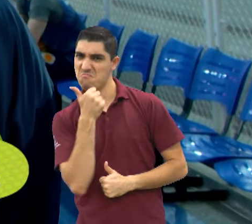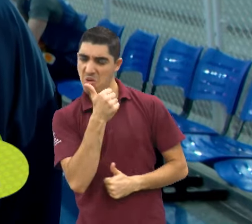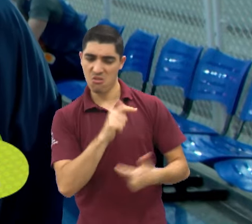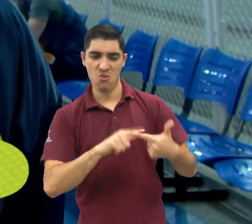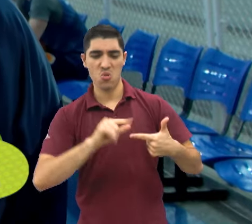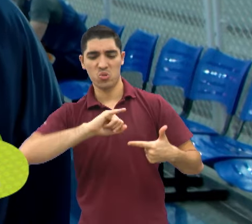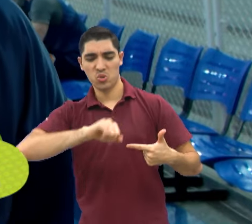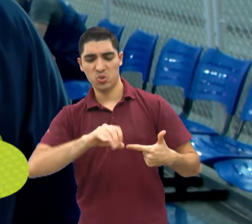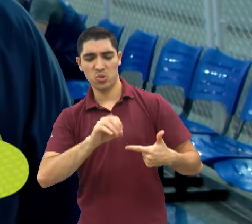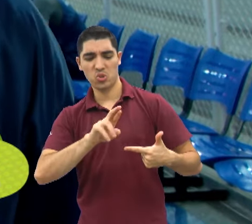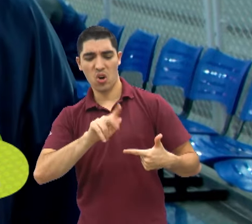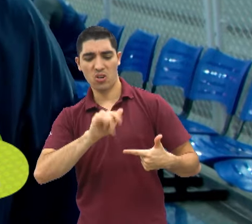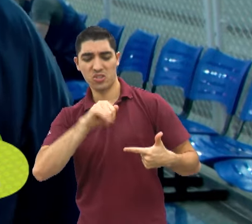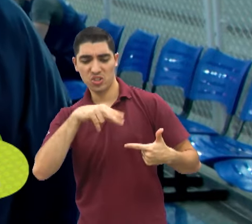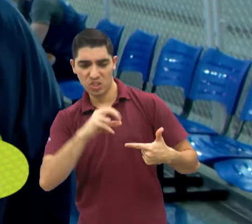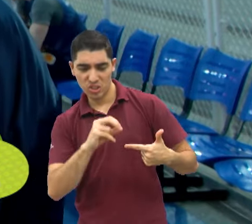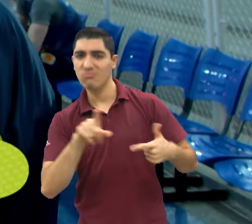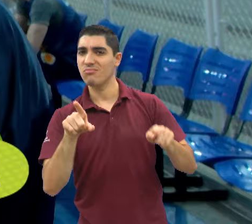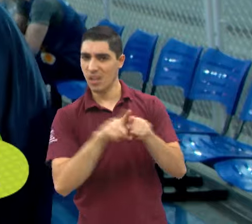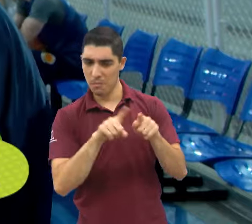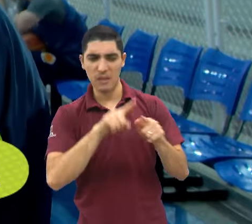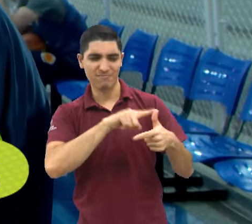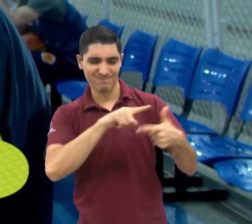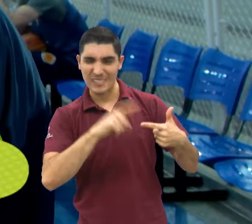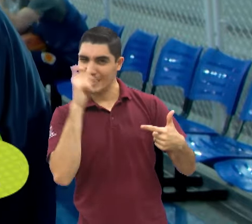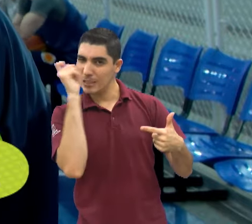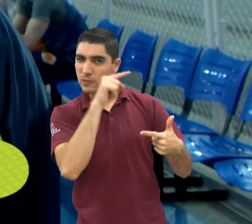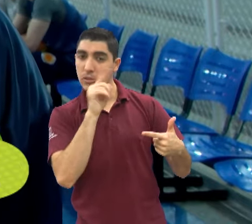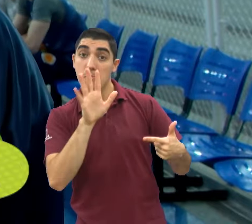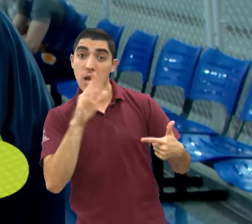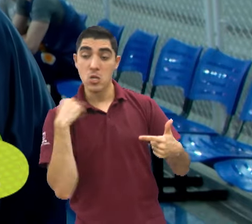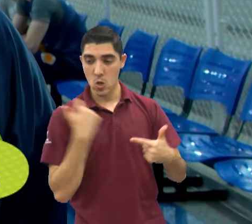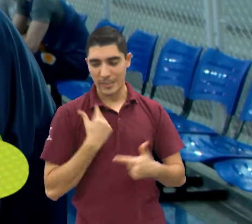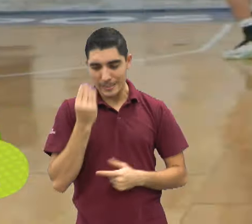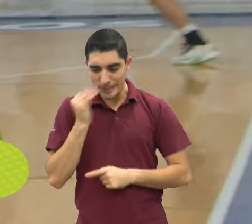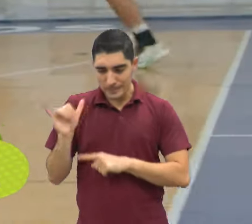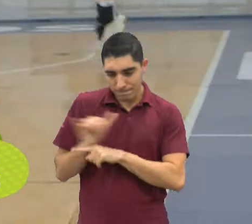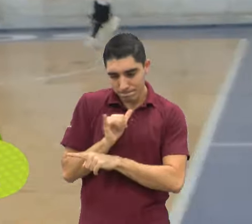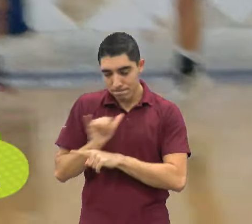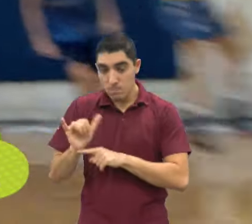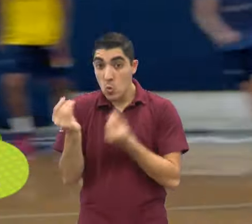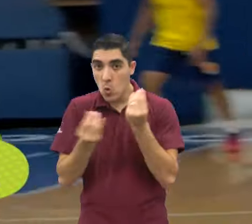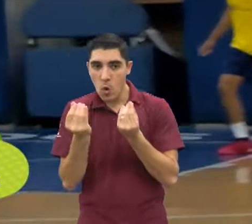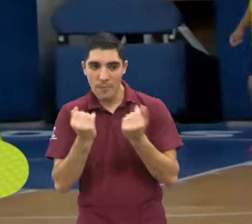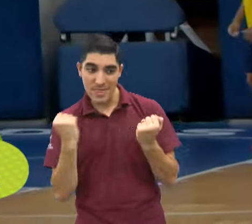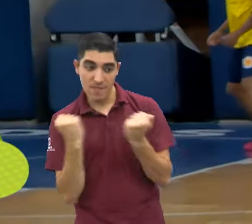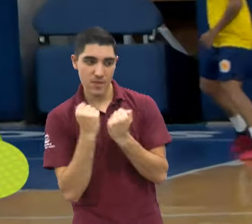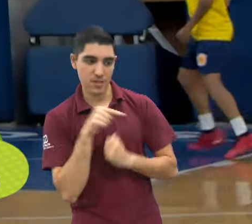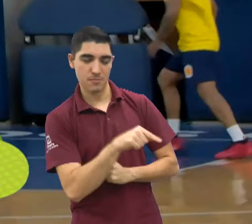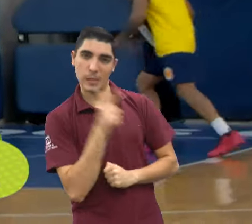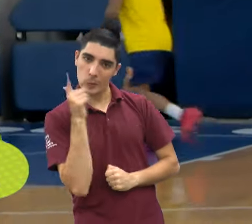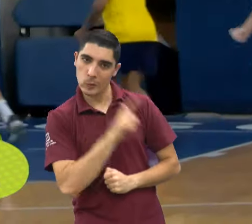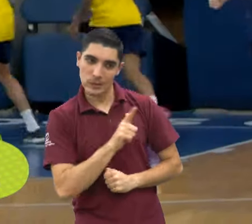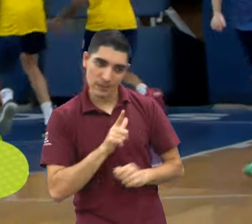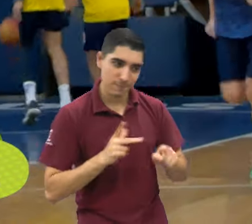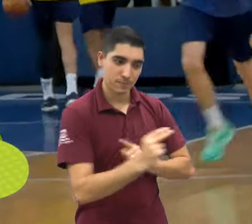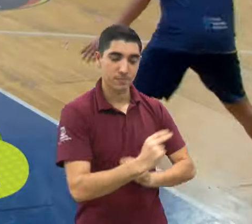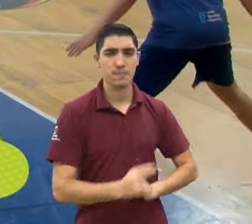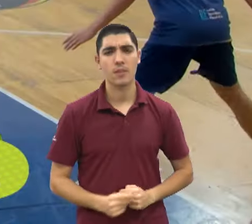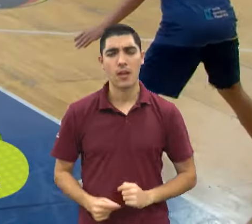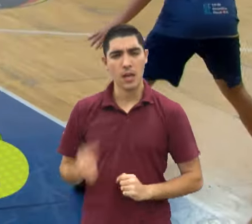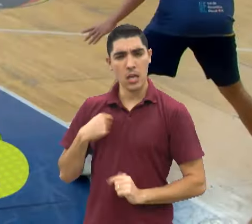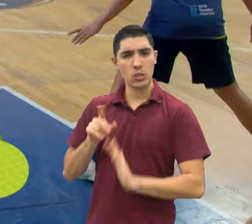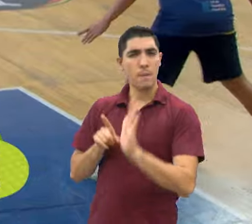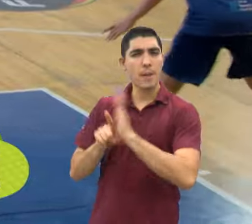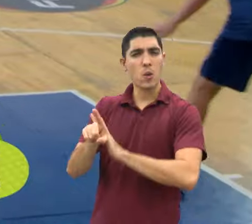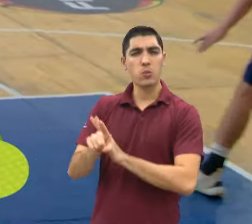brasileira, então é muito complicado. Mas a gente tenta mapear bastante o que a gente pode das jogadas deles. Perguntei a ele se existem semelhanças entre o